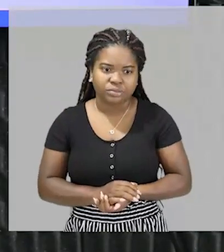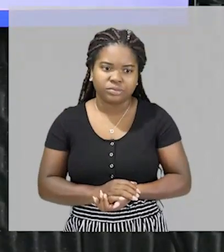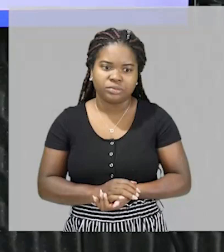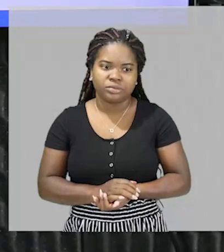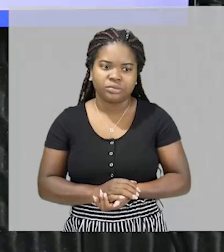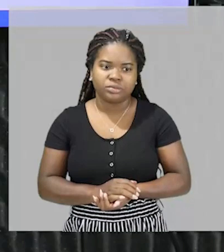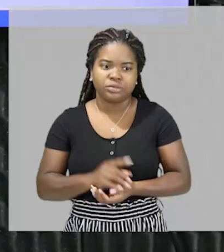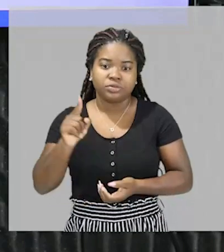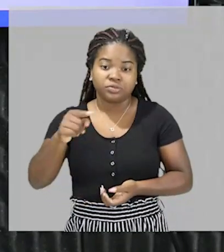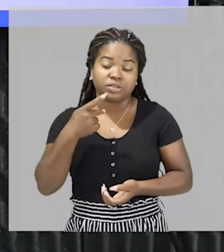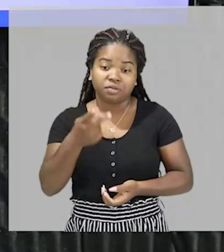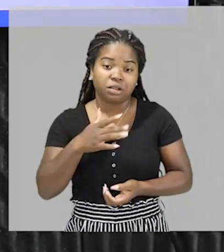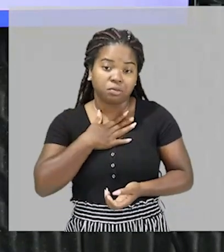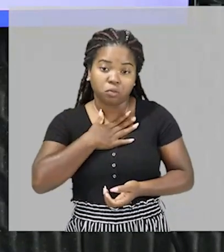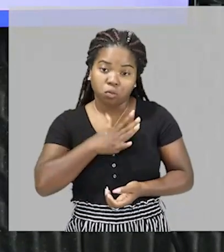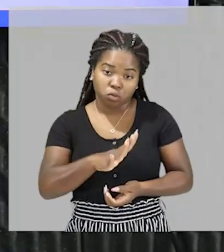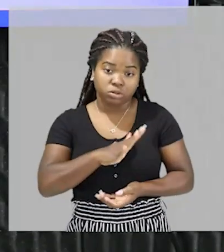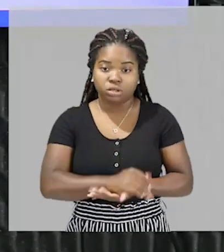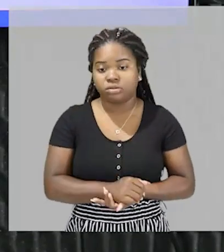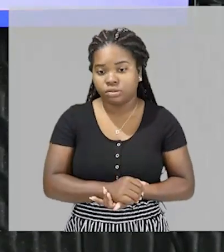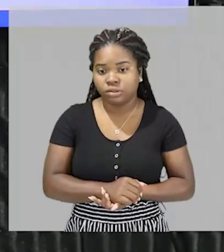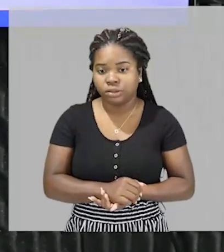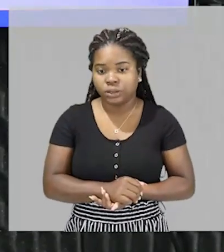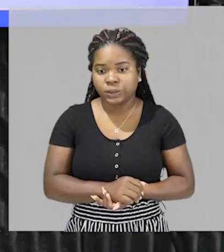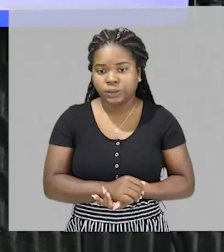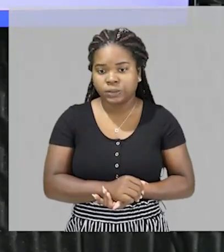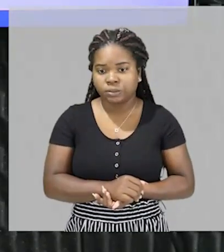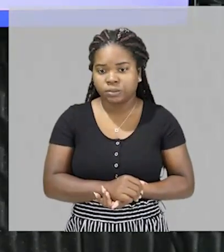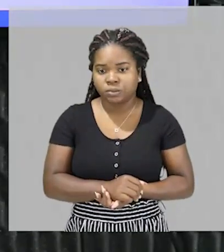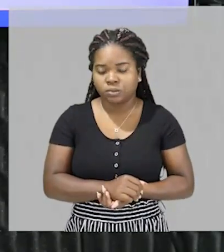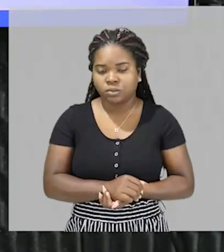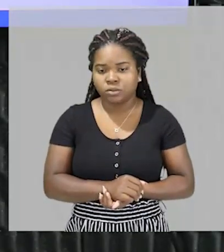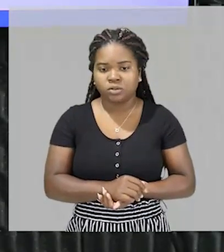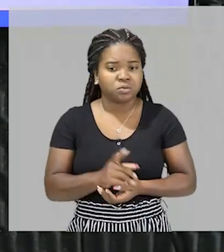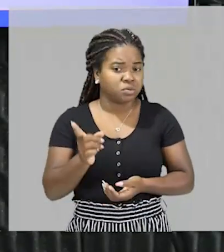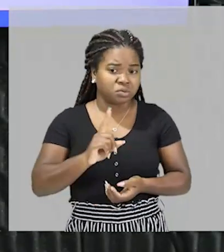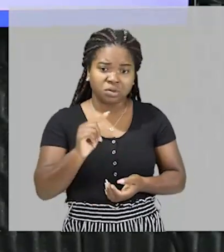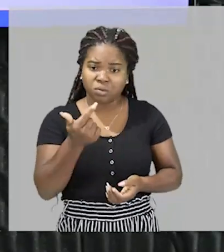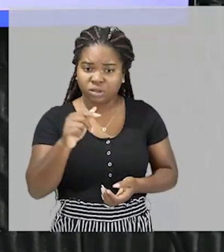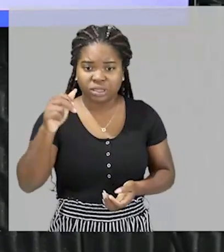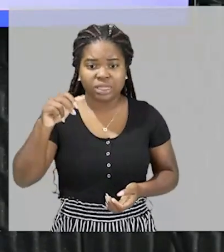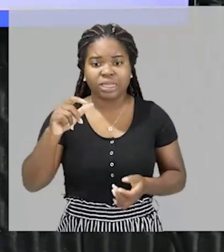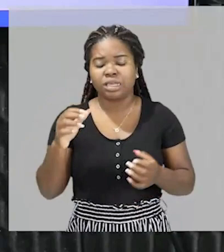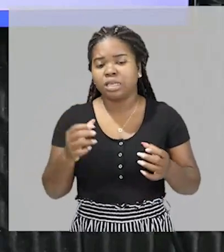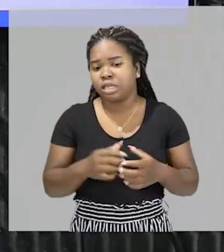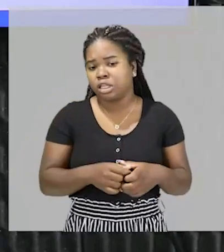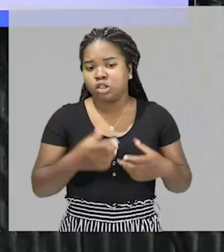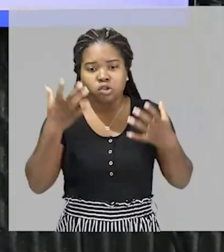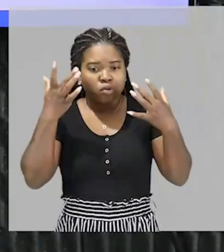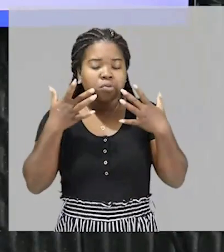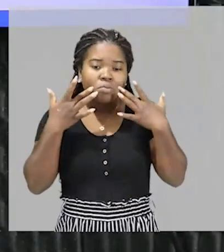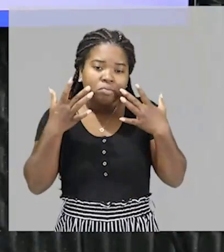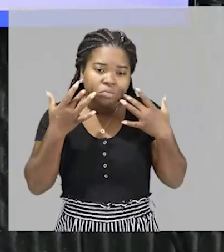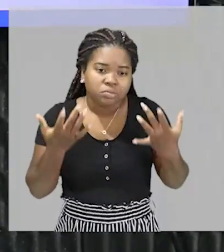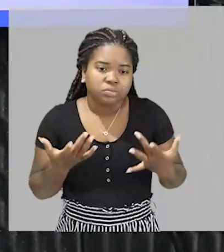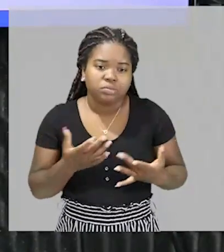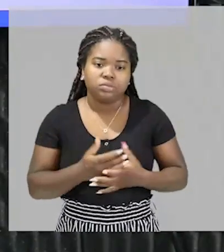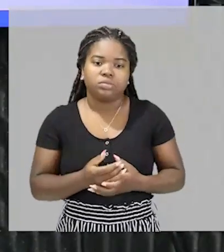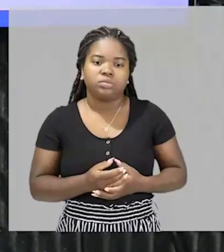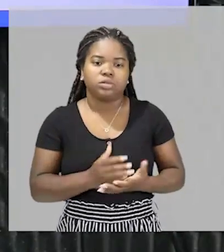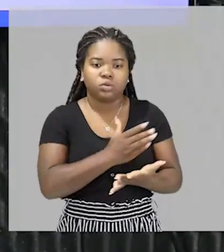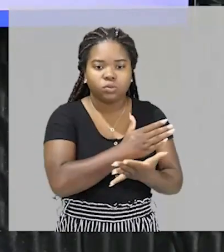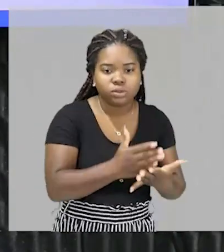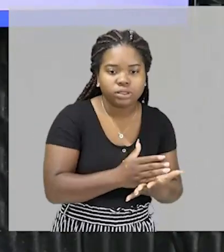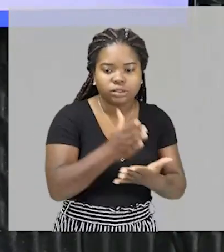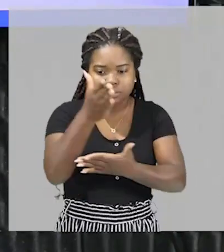que não gosta. Ou seja, quando essa narrativa não é linear, não é tradicional, não é teatral, como início, meio e fim, você